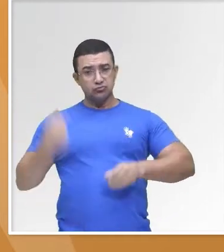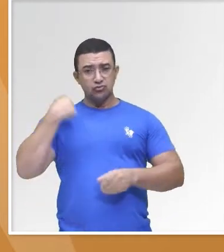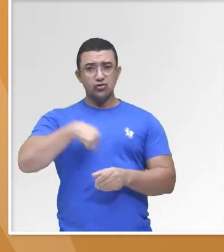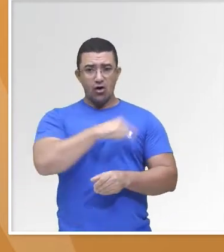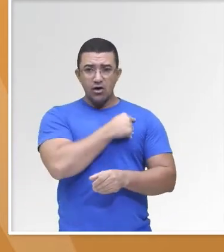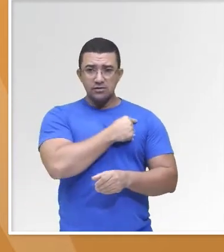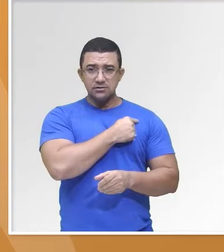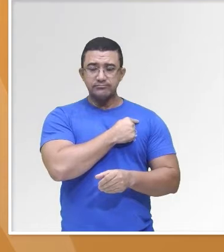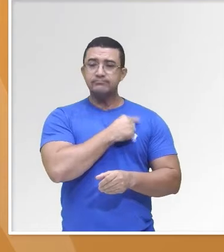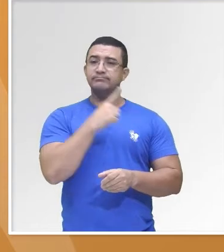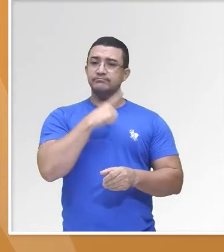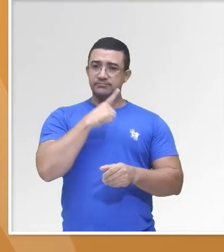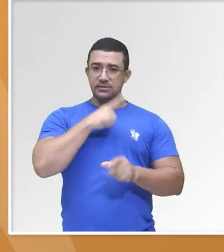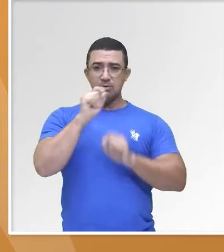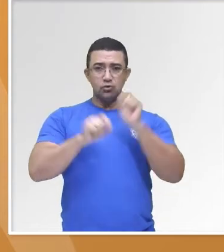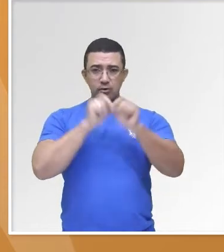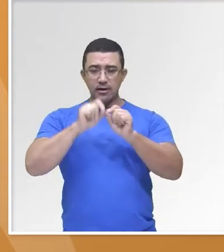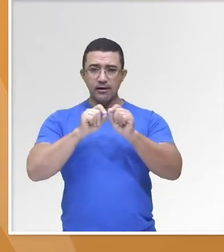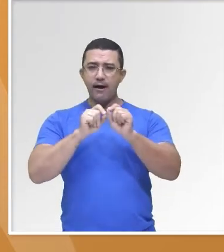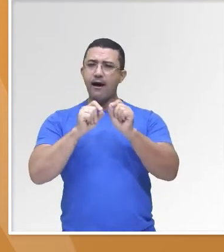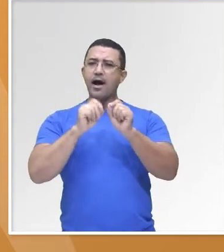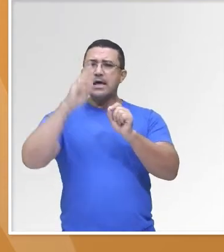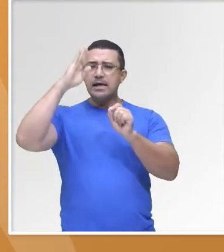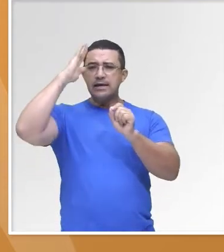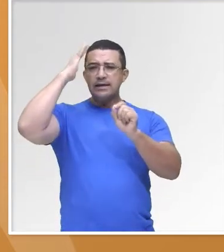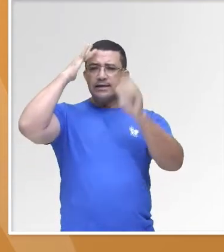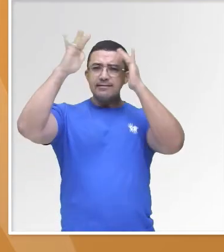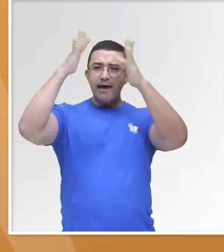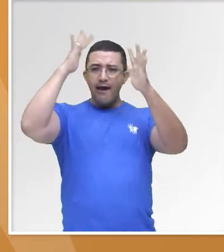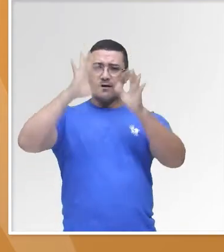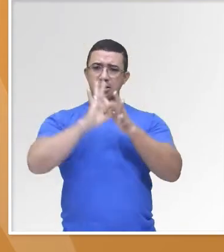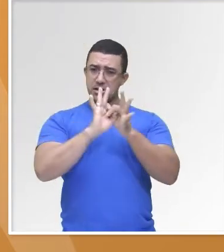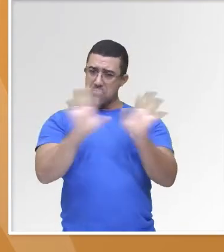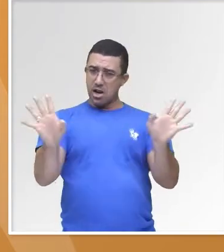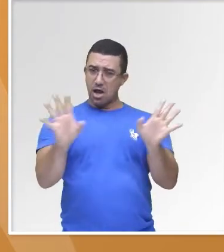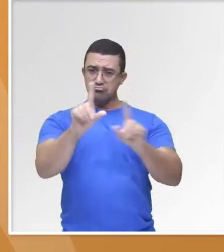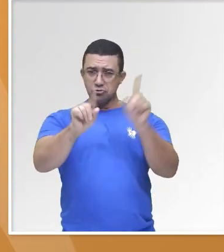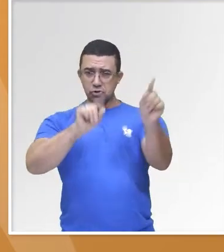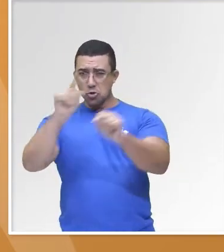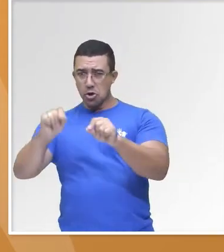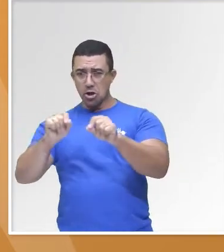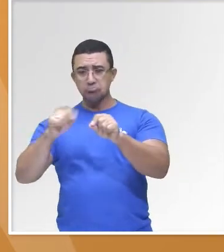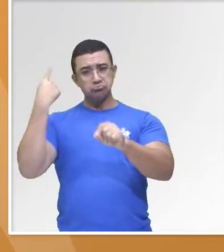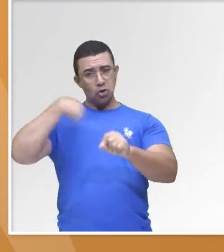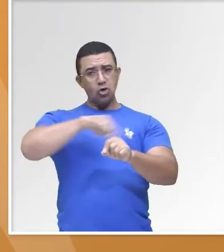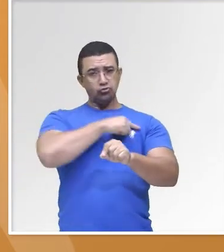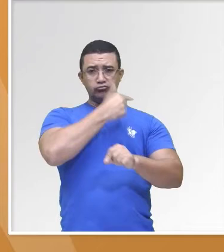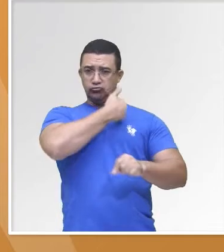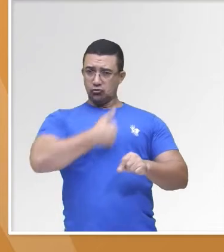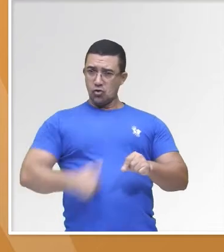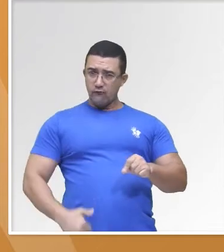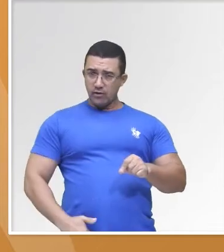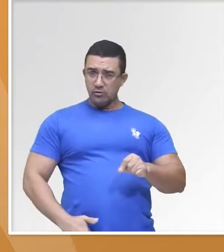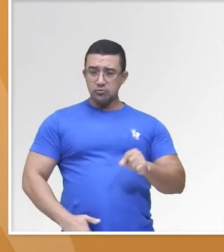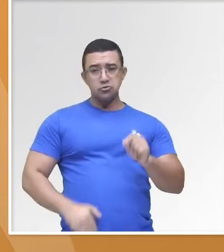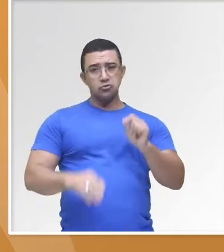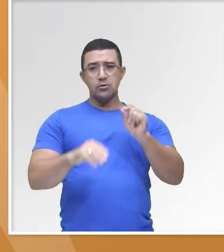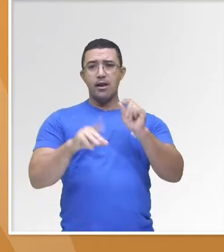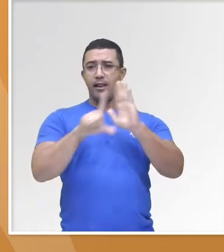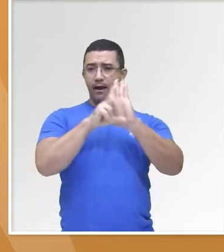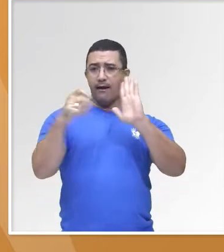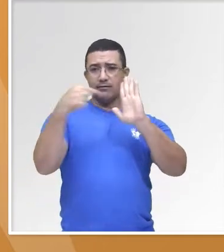elegê-los. Então temos aqui essa ideia liberal que nós escolhemos os nossos próprios governantes baseado num direito adquirido